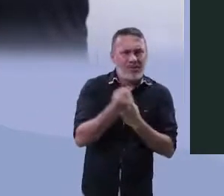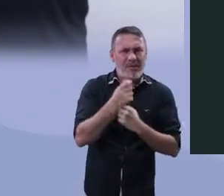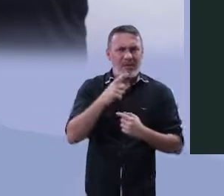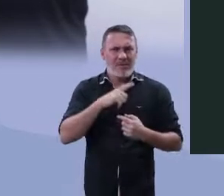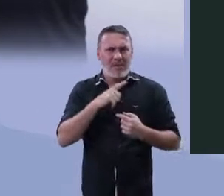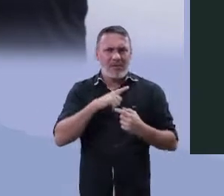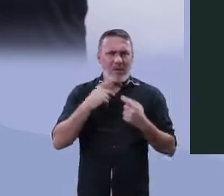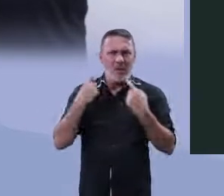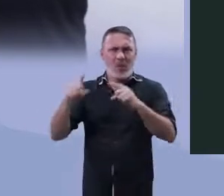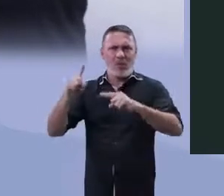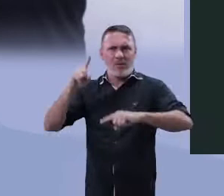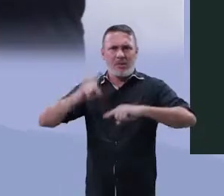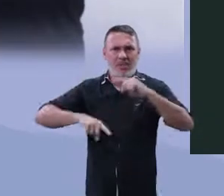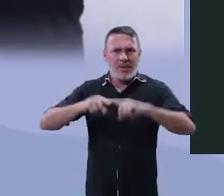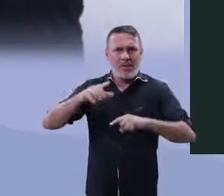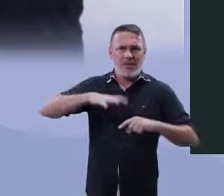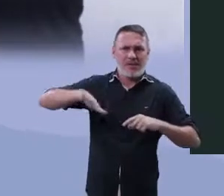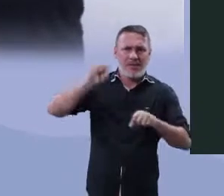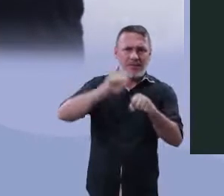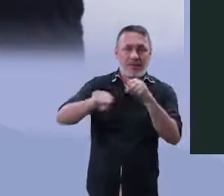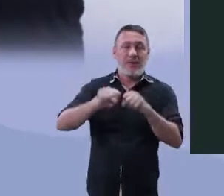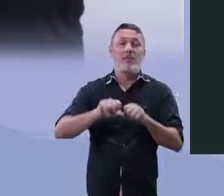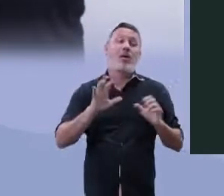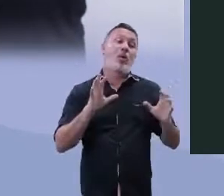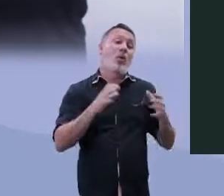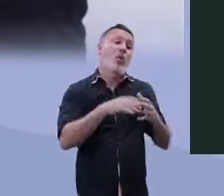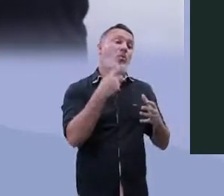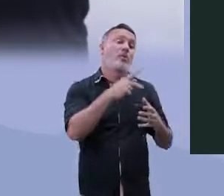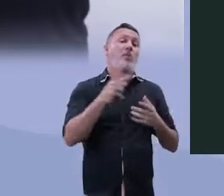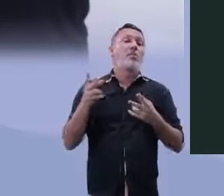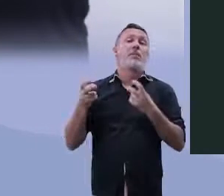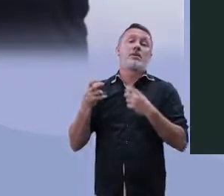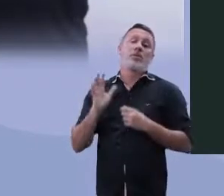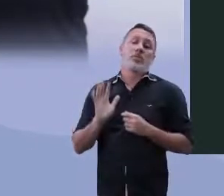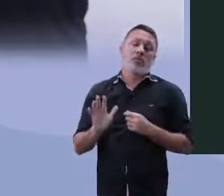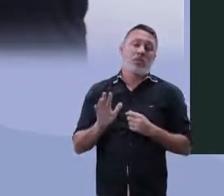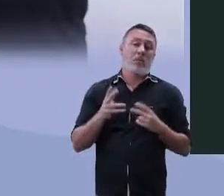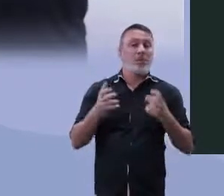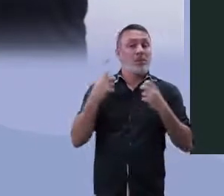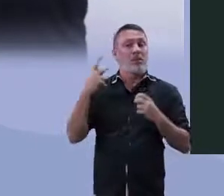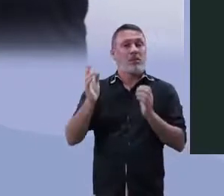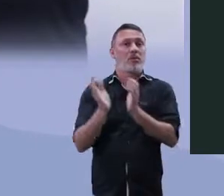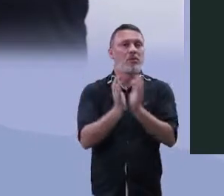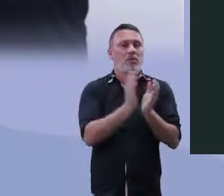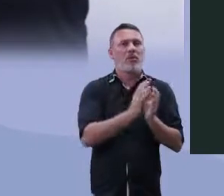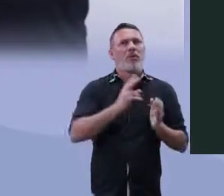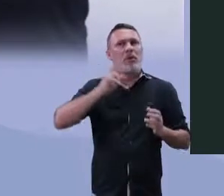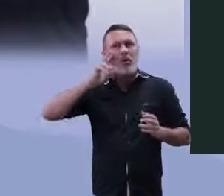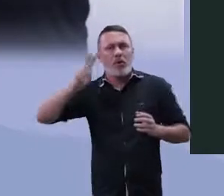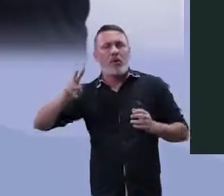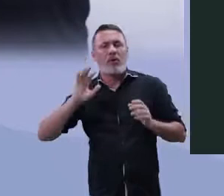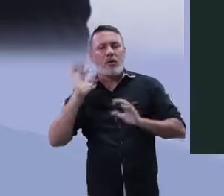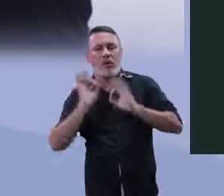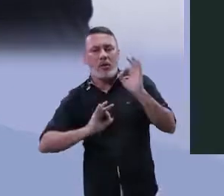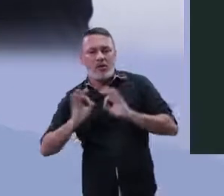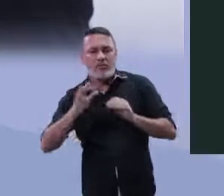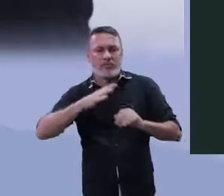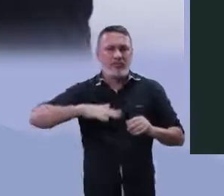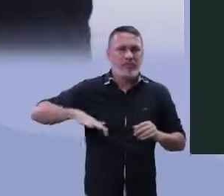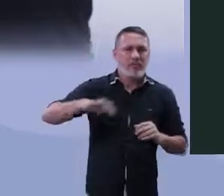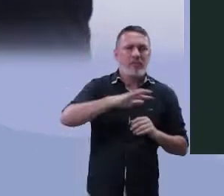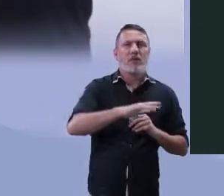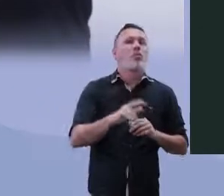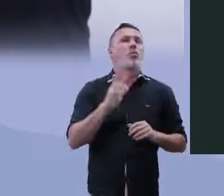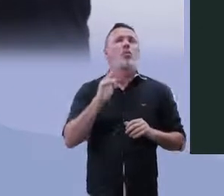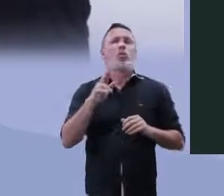estão atacando as máquinas? É a percepção deles. Tá? A percepção deles faz com que haja, porque esse movimento ele é organizado,